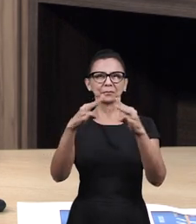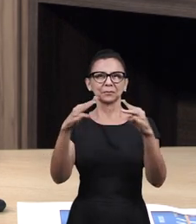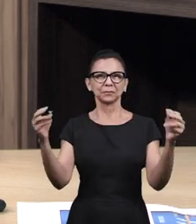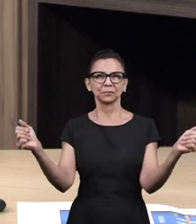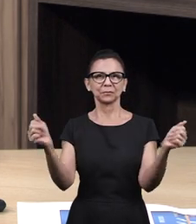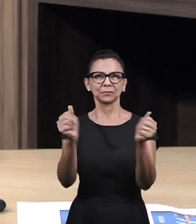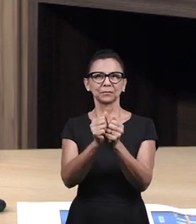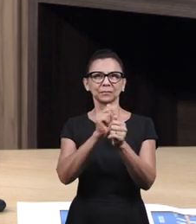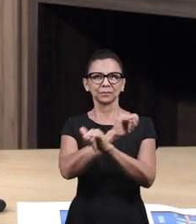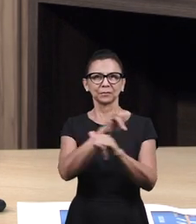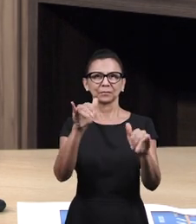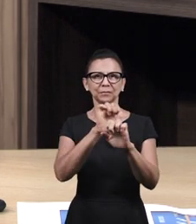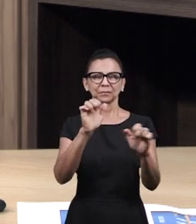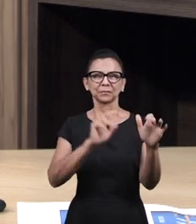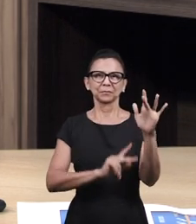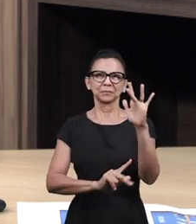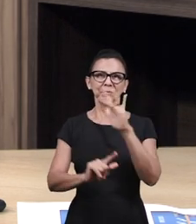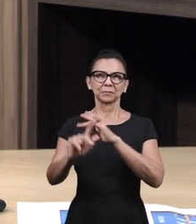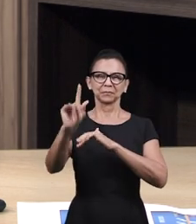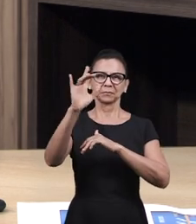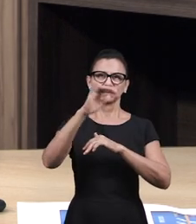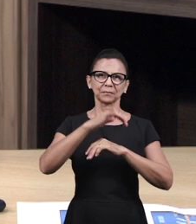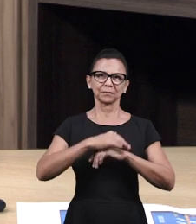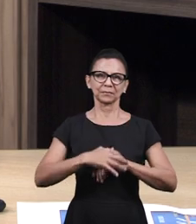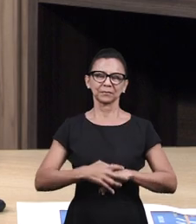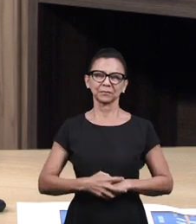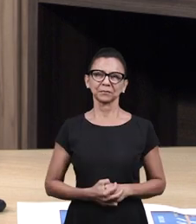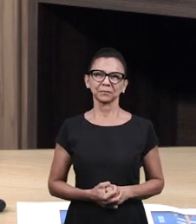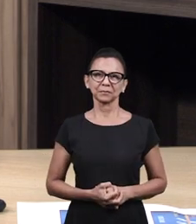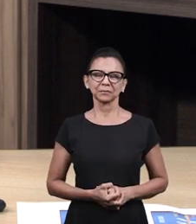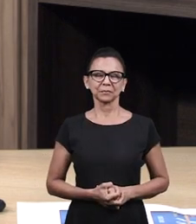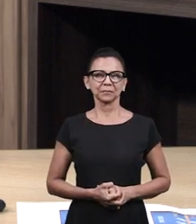Manaim juntas, anunciando o Evangelho Eterno.